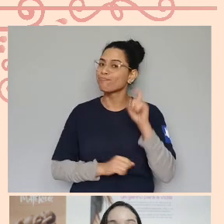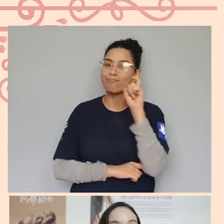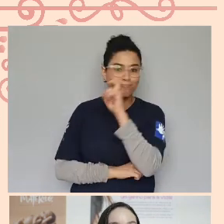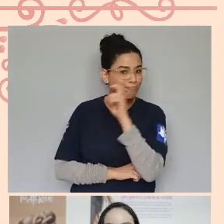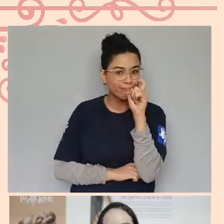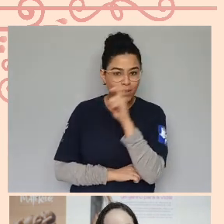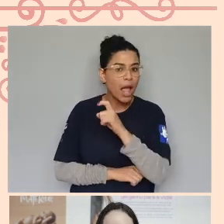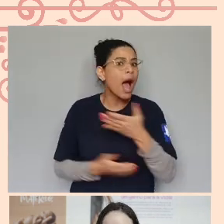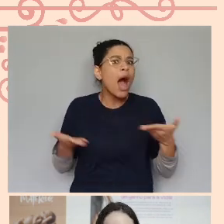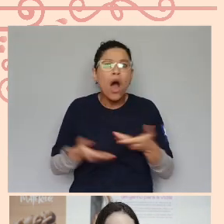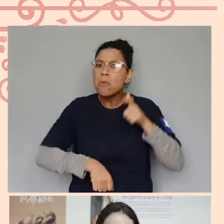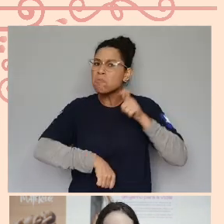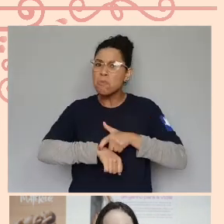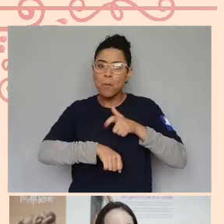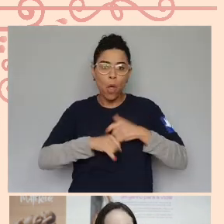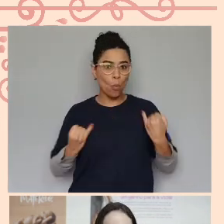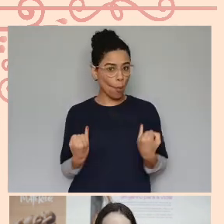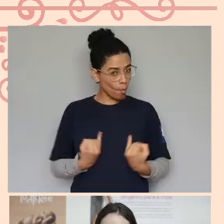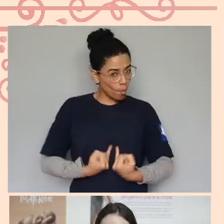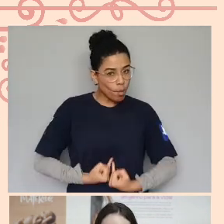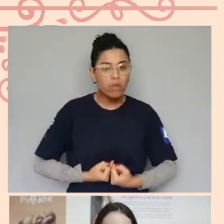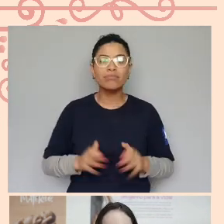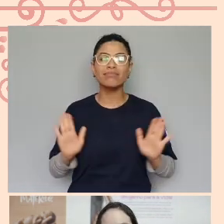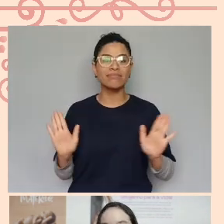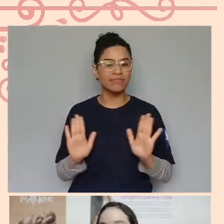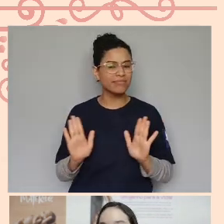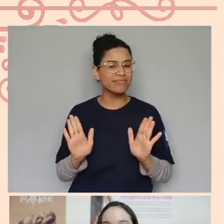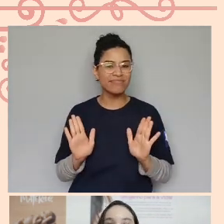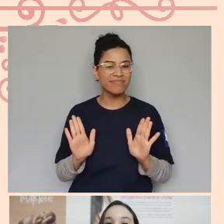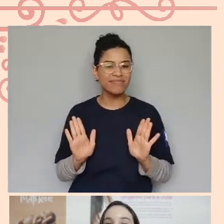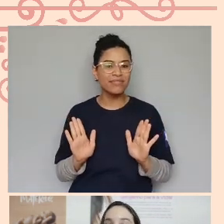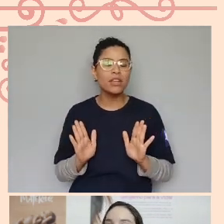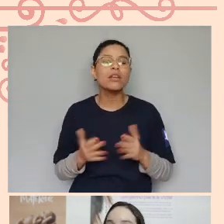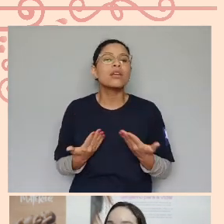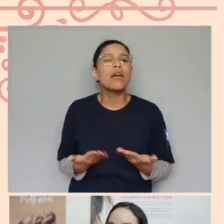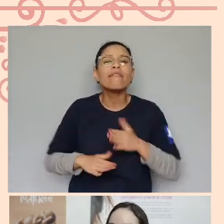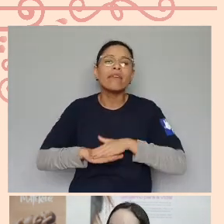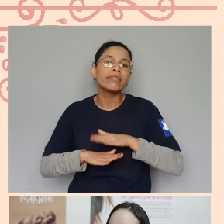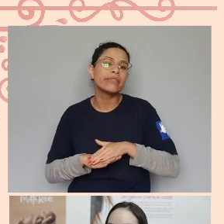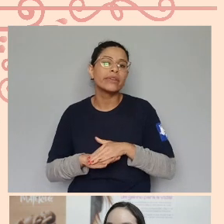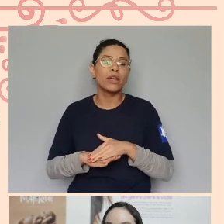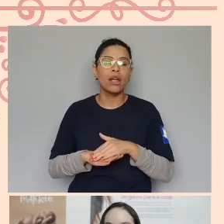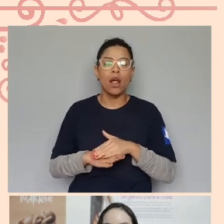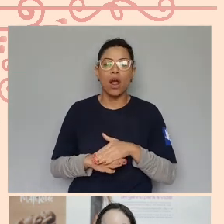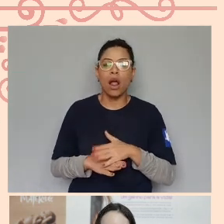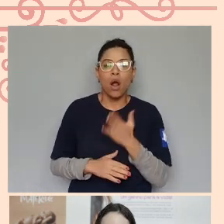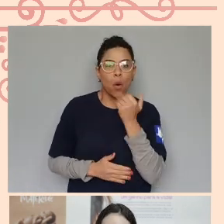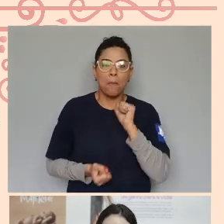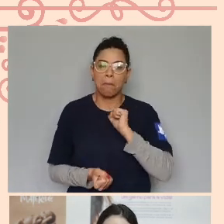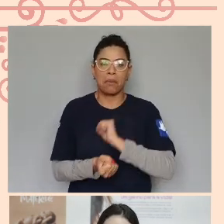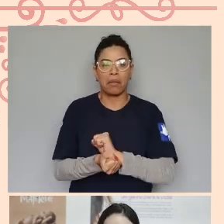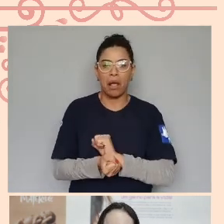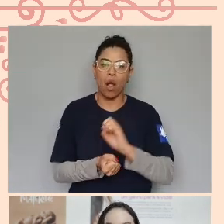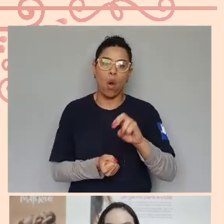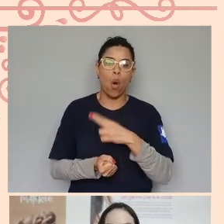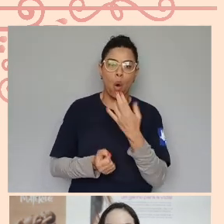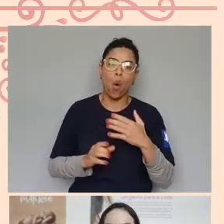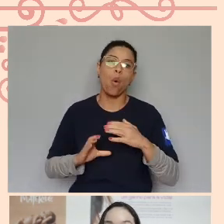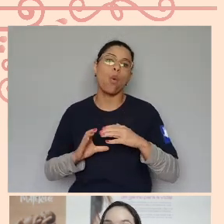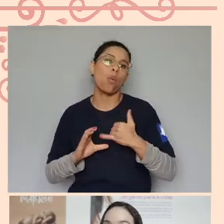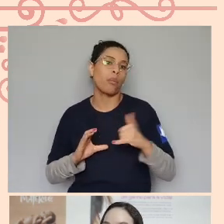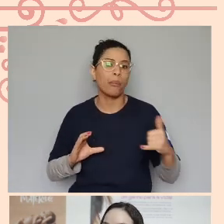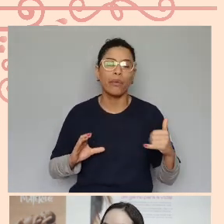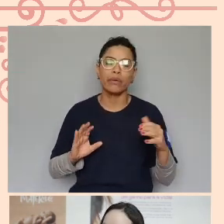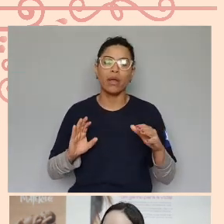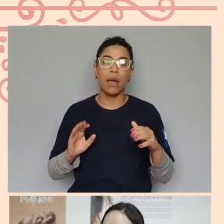Fake. Não é o momento de fazer dietas de perda de peso. Esse não é o momento de fazer um jejum intermitente, de fazer uma dieta low carb. A Nutris,